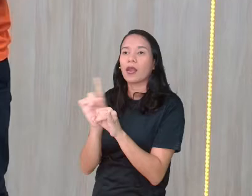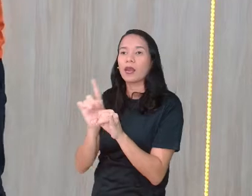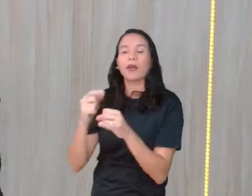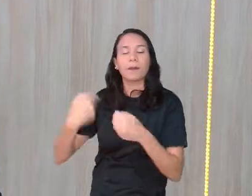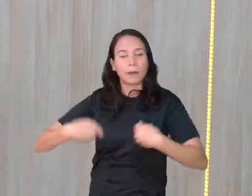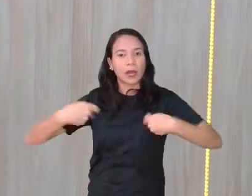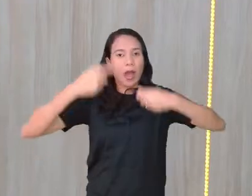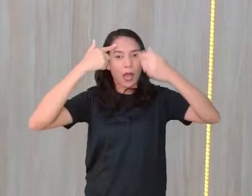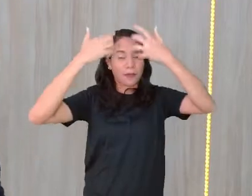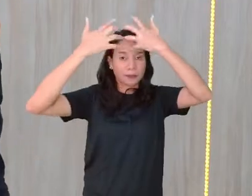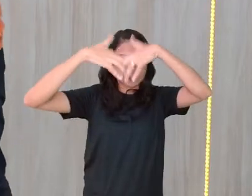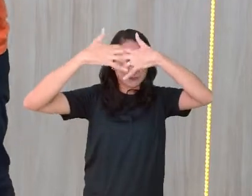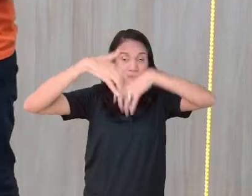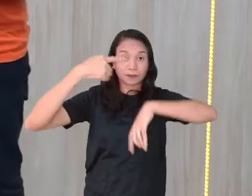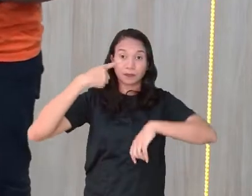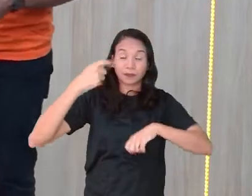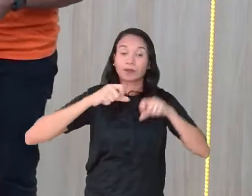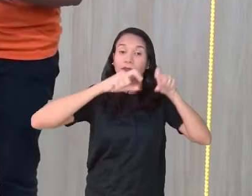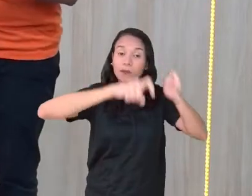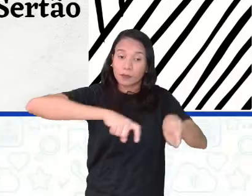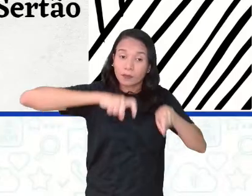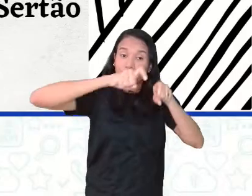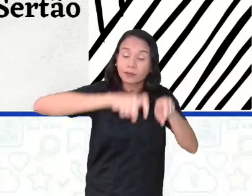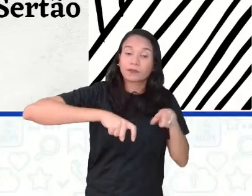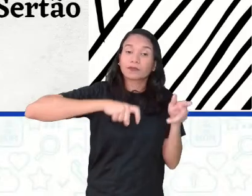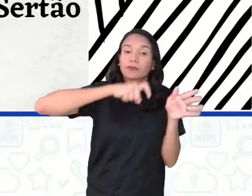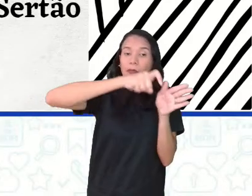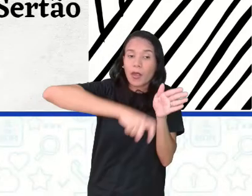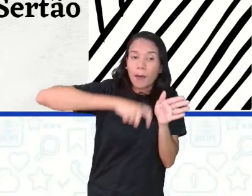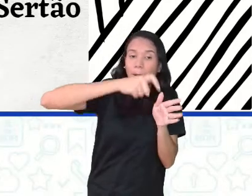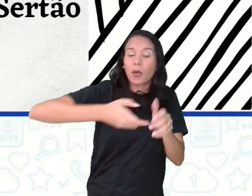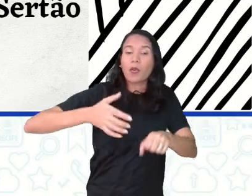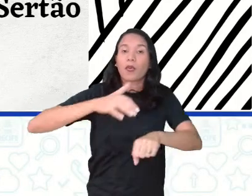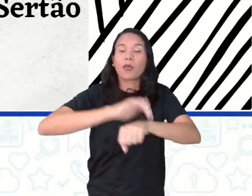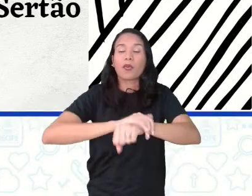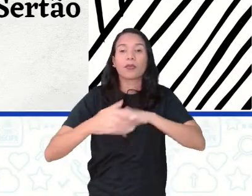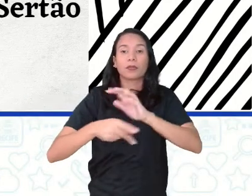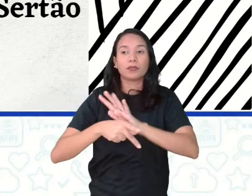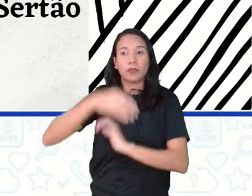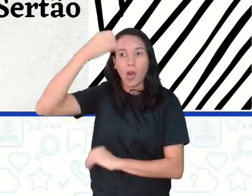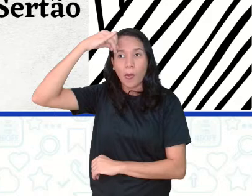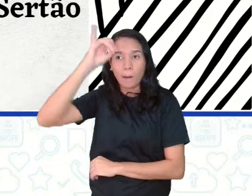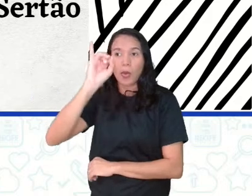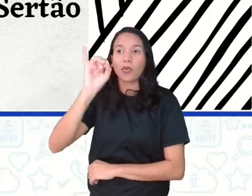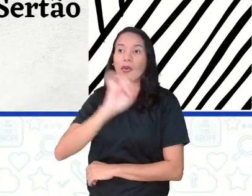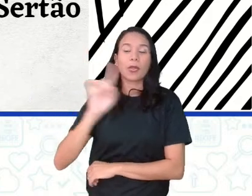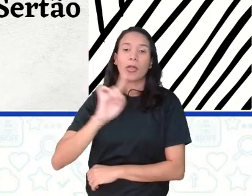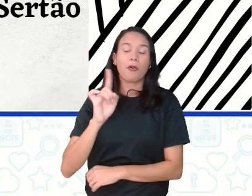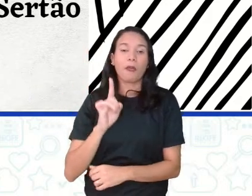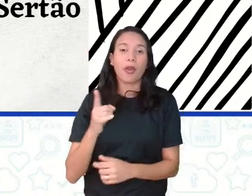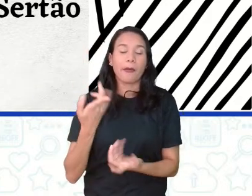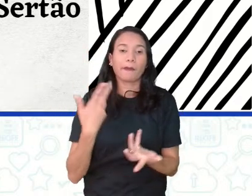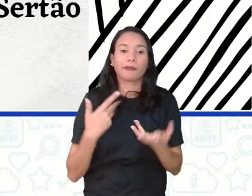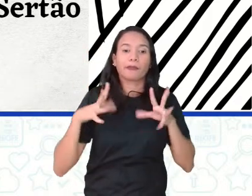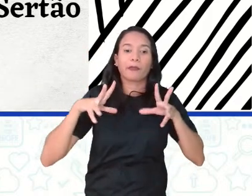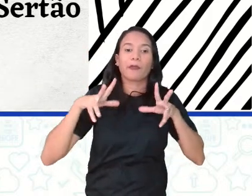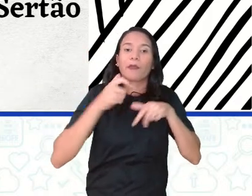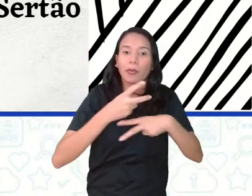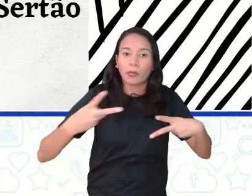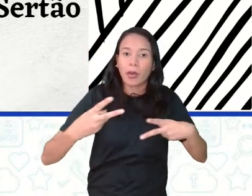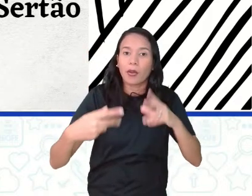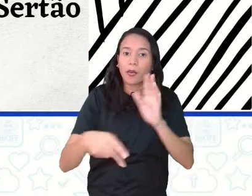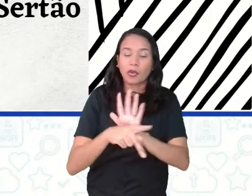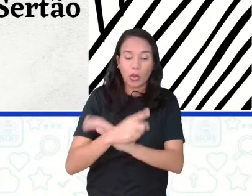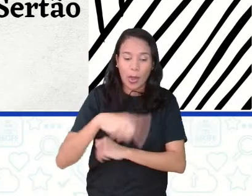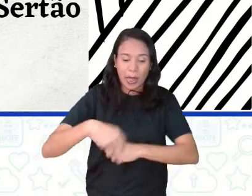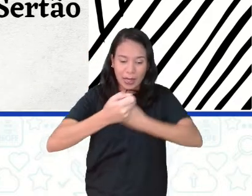isso. Falando um pouquinho sobre a pecuária colonial, né? O gado, né, ele não é um animal endêmico, ou seja, o boi, ele